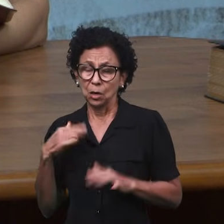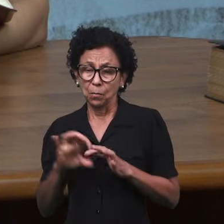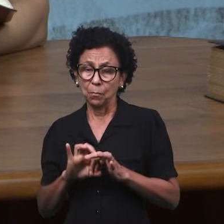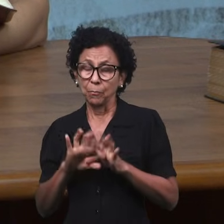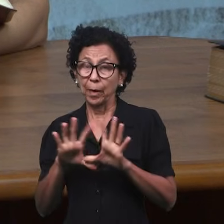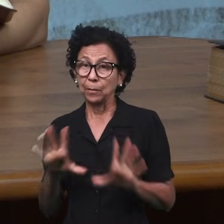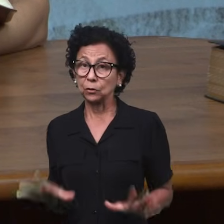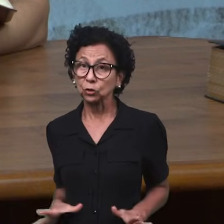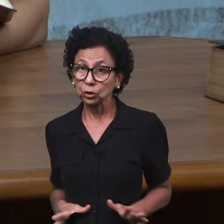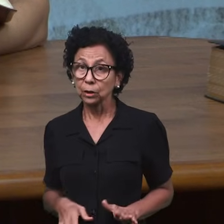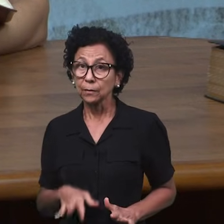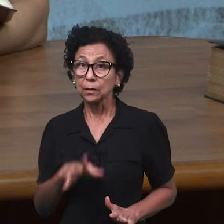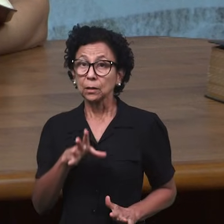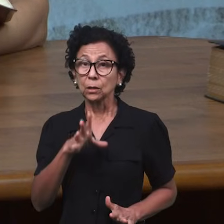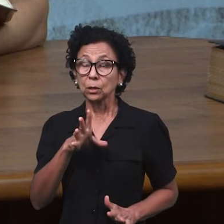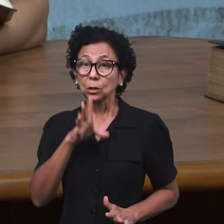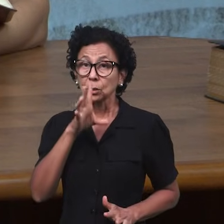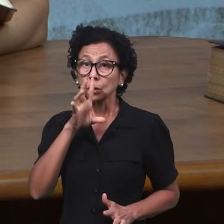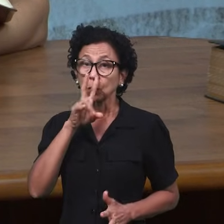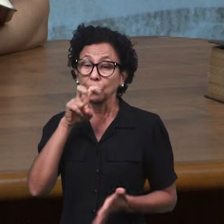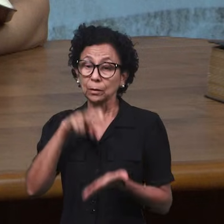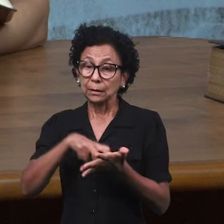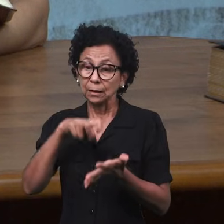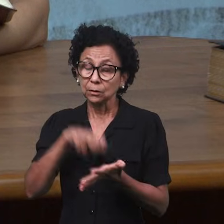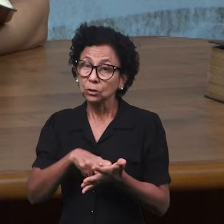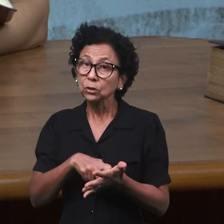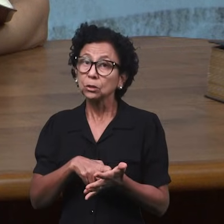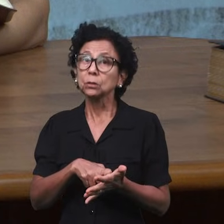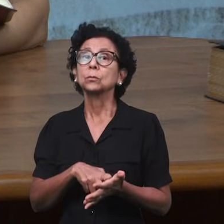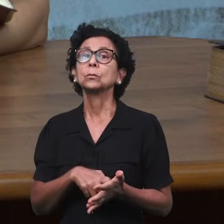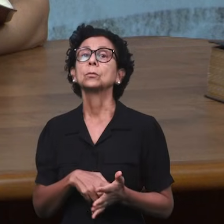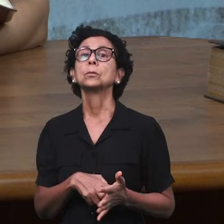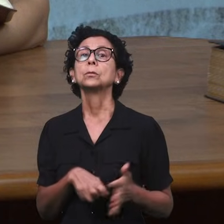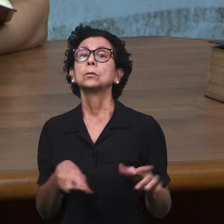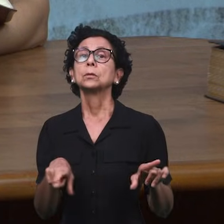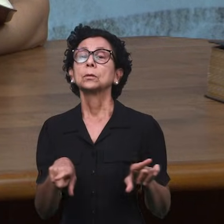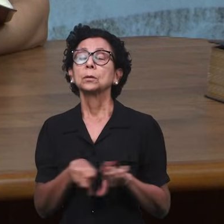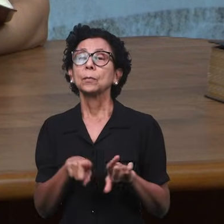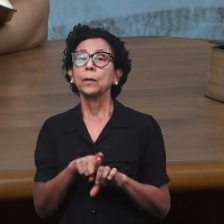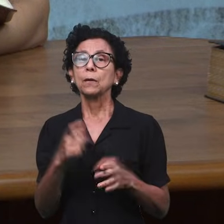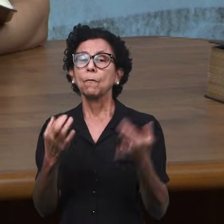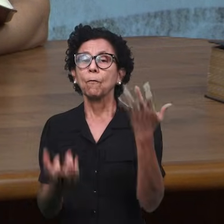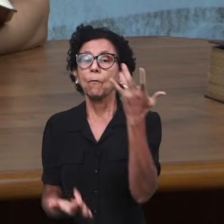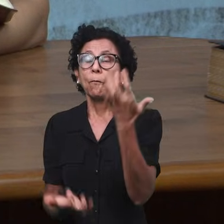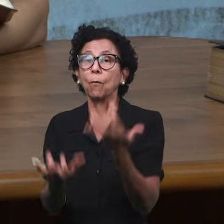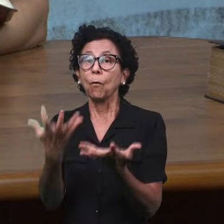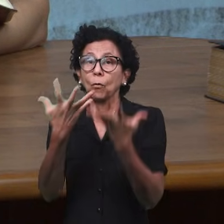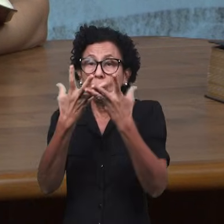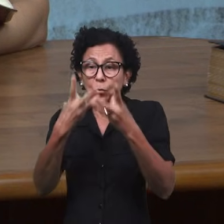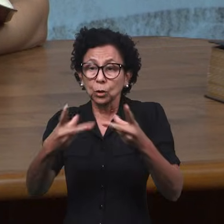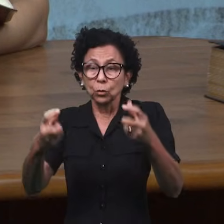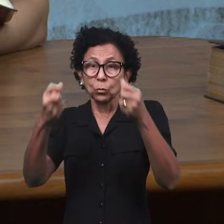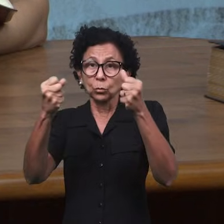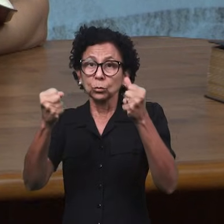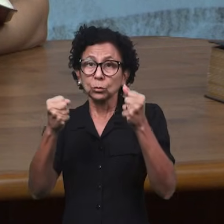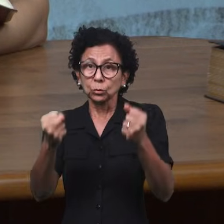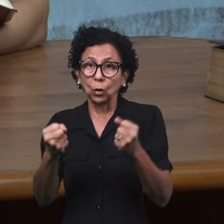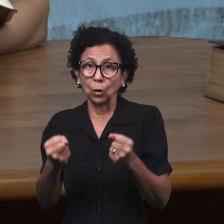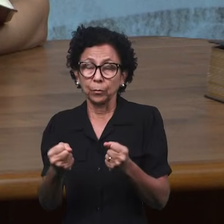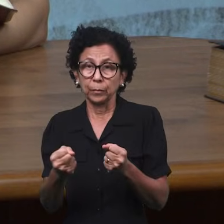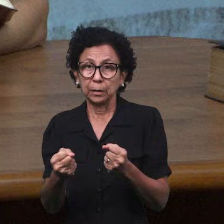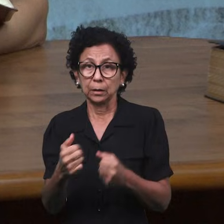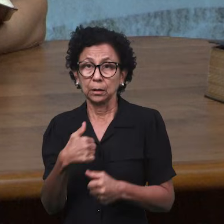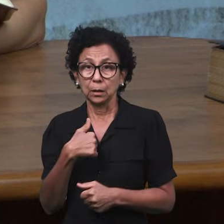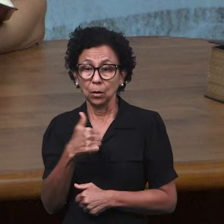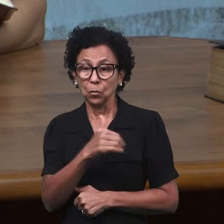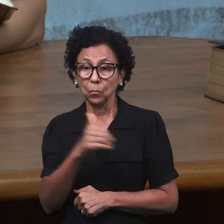é fogo que consome até a perdição e desarraigaria toda a minha renda.